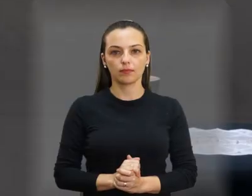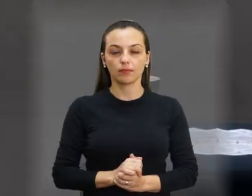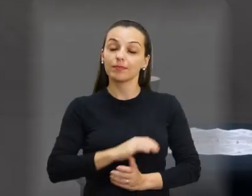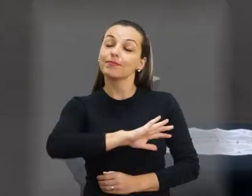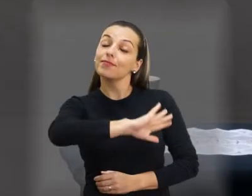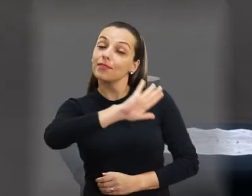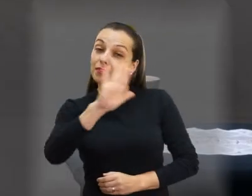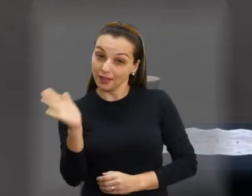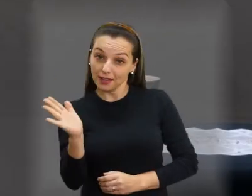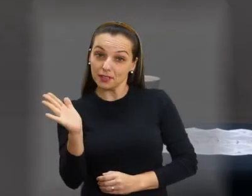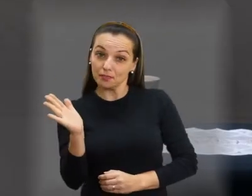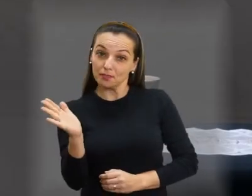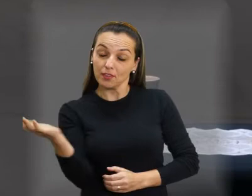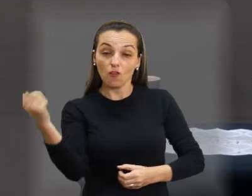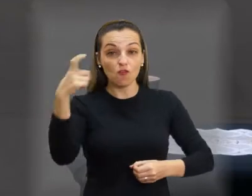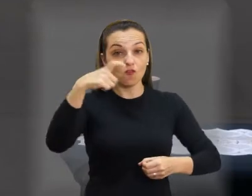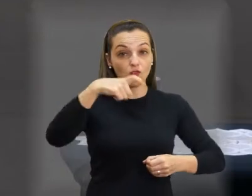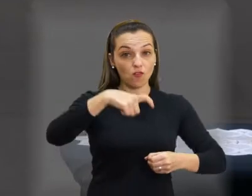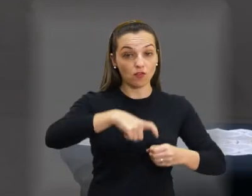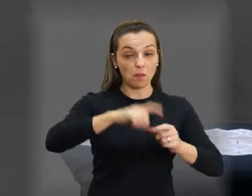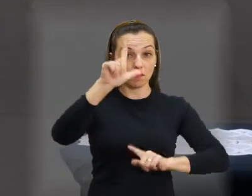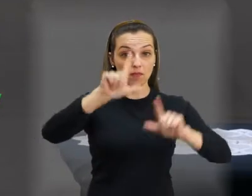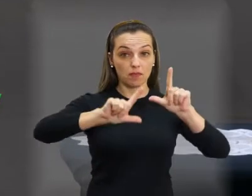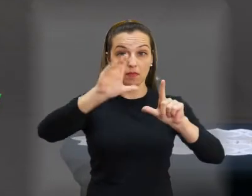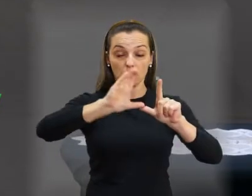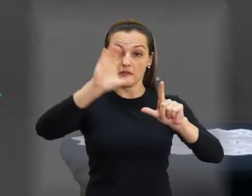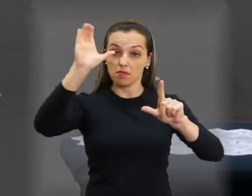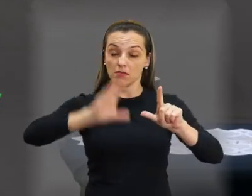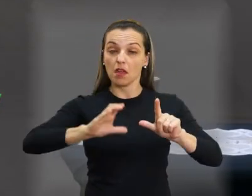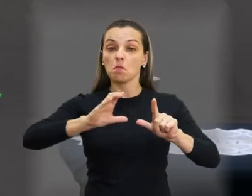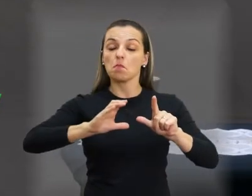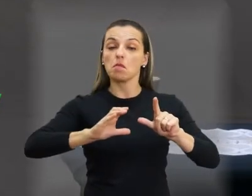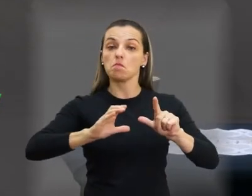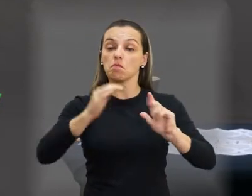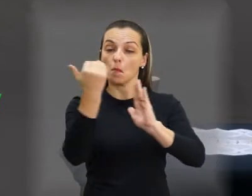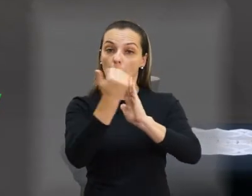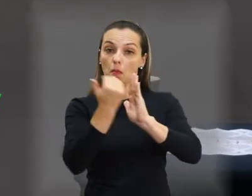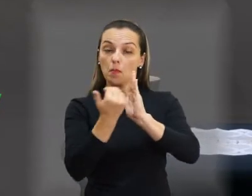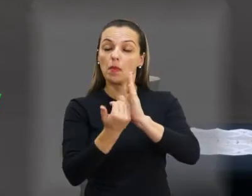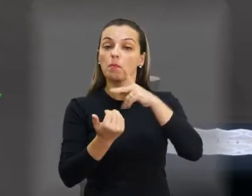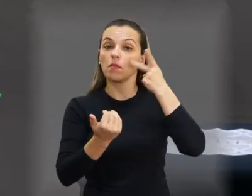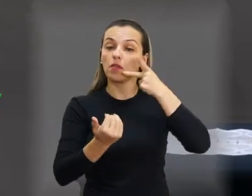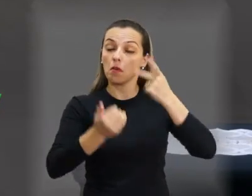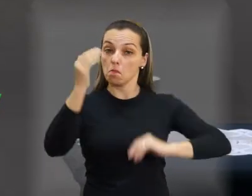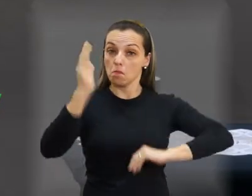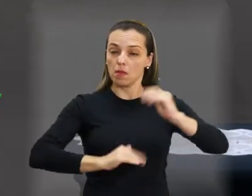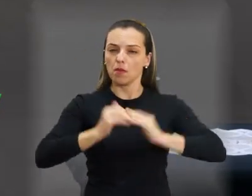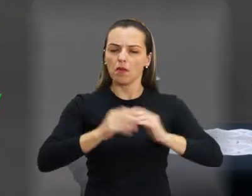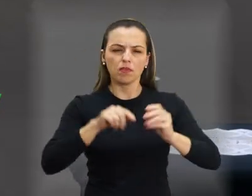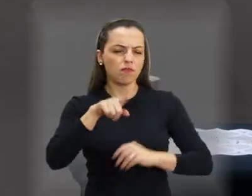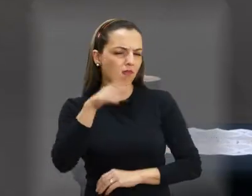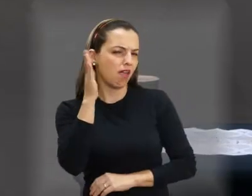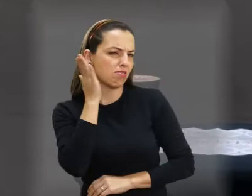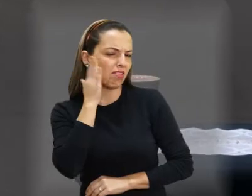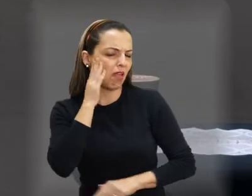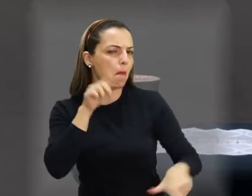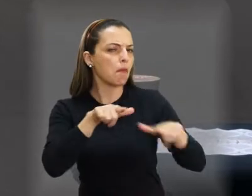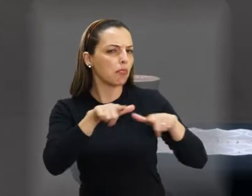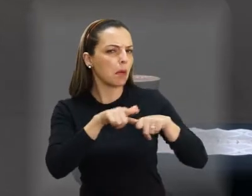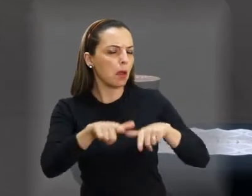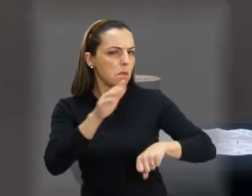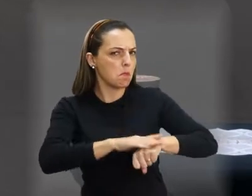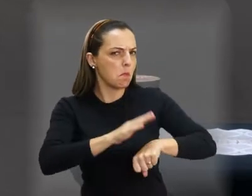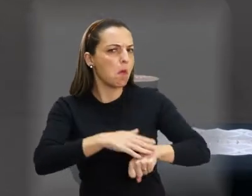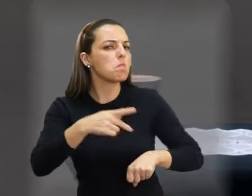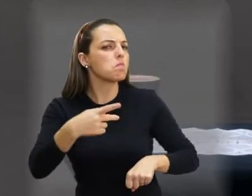Olá! Está de volta na TV Câmara o programa Vereadores em Ação. Você sabe o que faz um vereador? Pois bem,